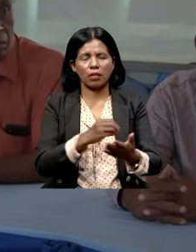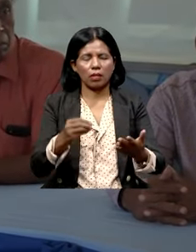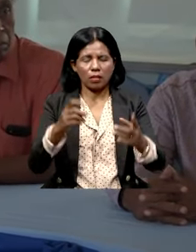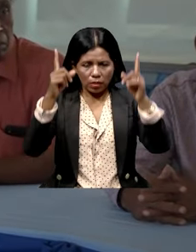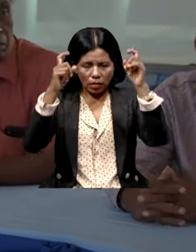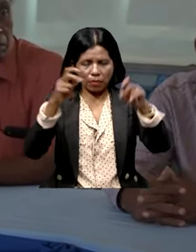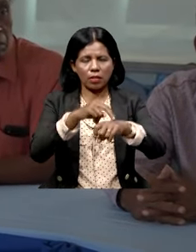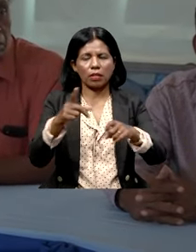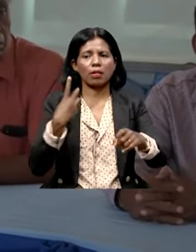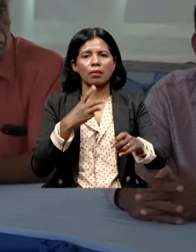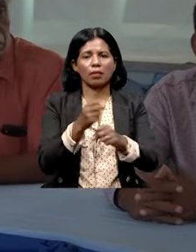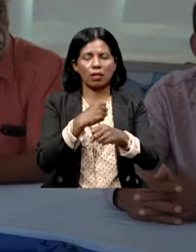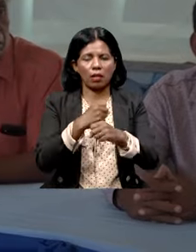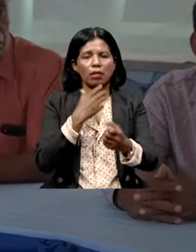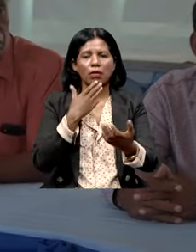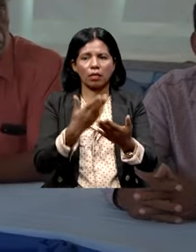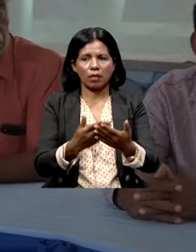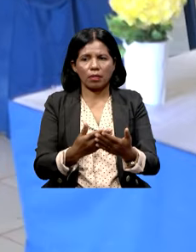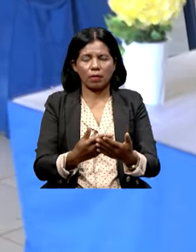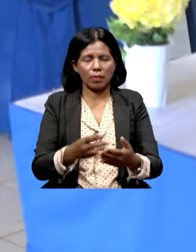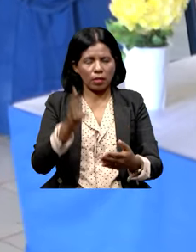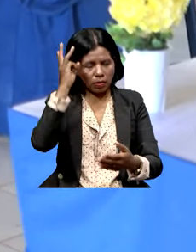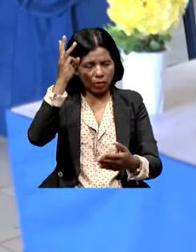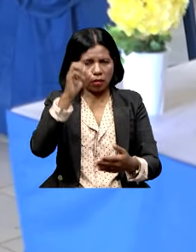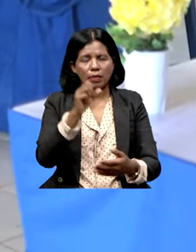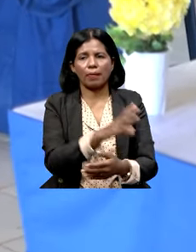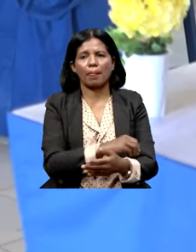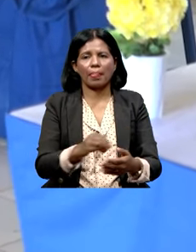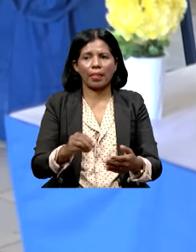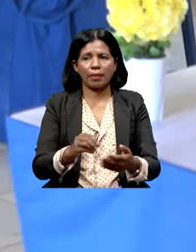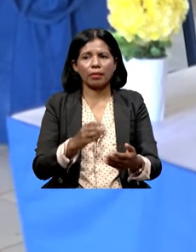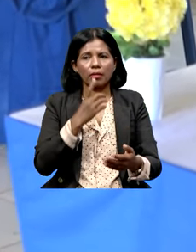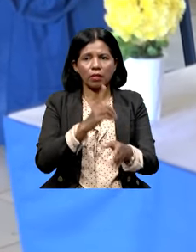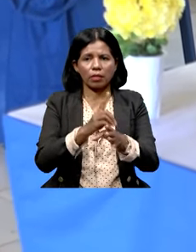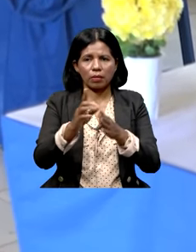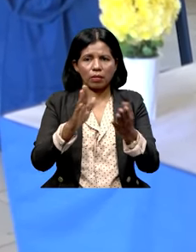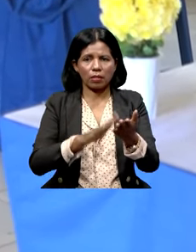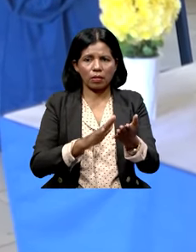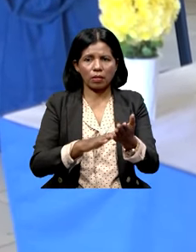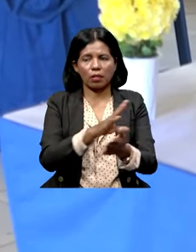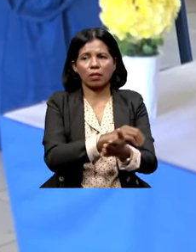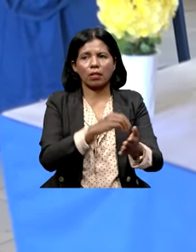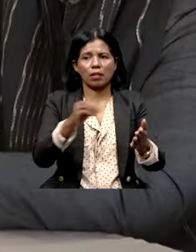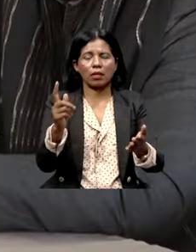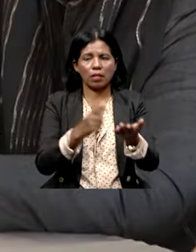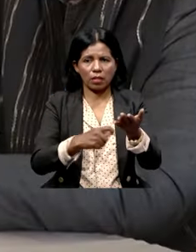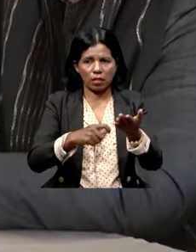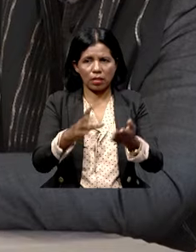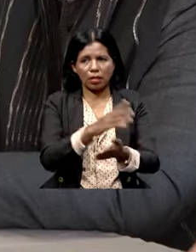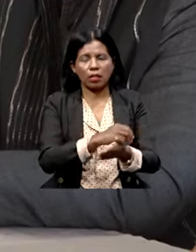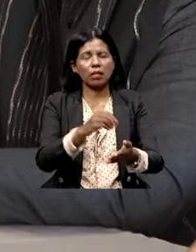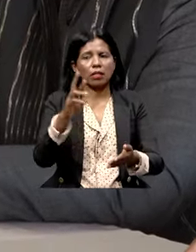o INSA para tu ver a realização. Queremos a minha preocupação. A tamba preocupação, diretor da Escola de Ensino Secundário Técnico Vocacional